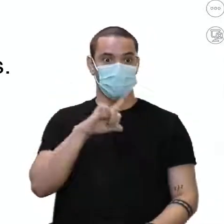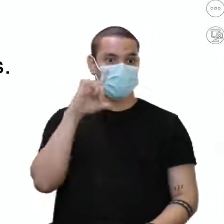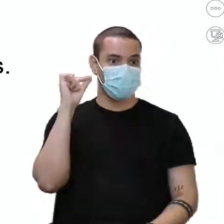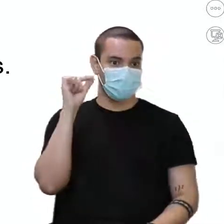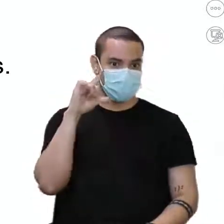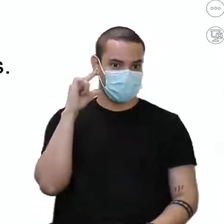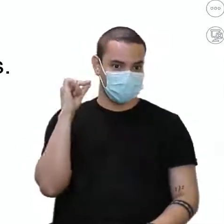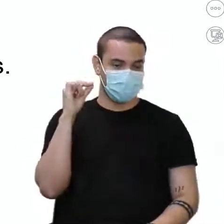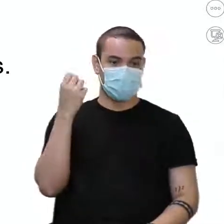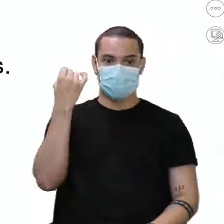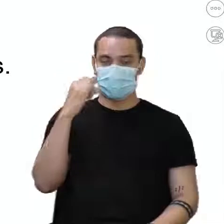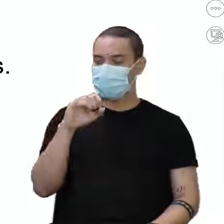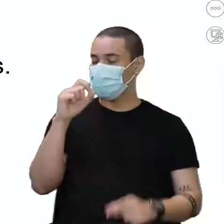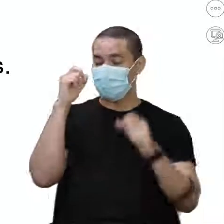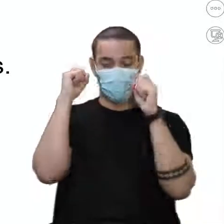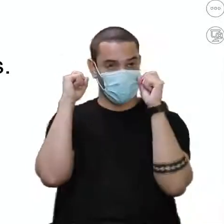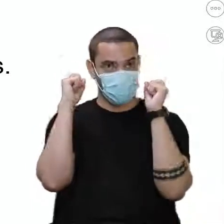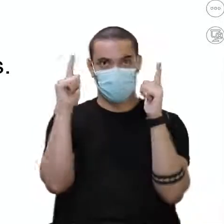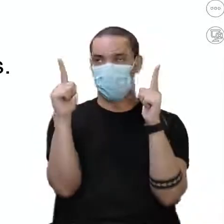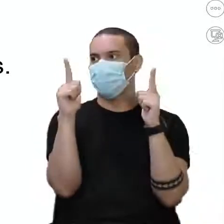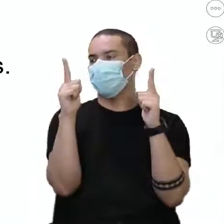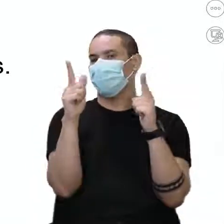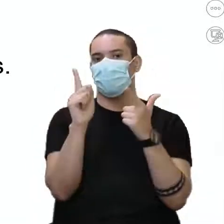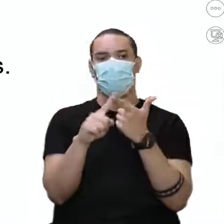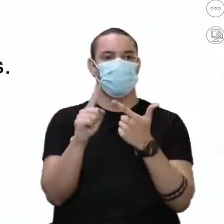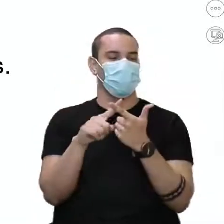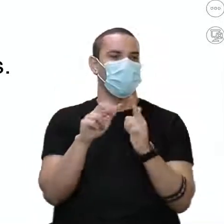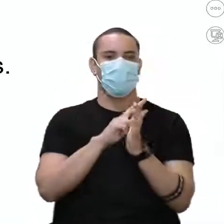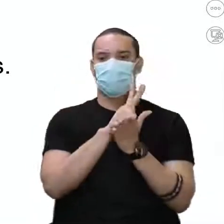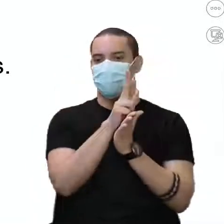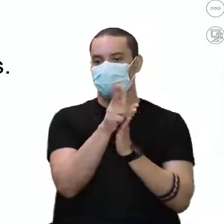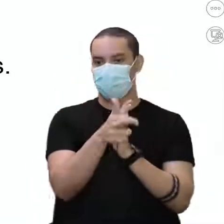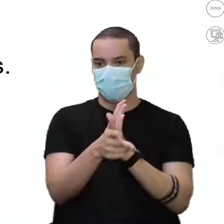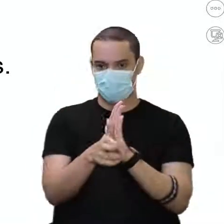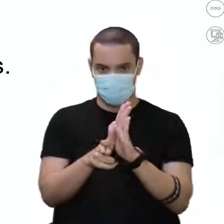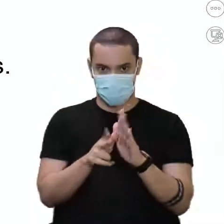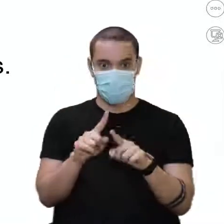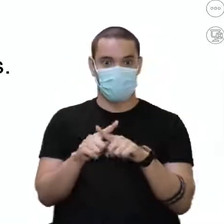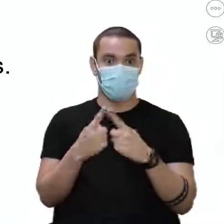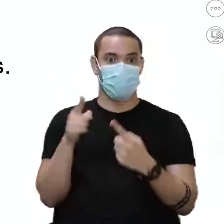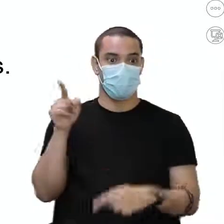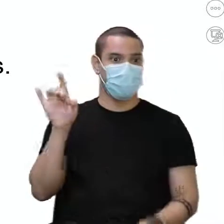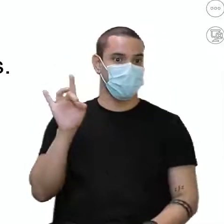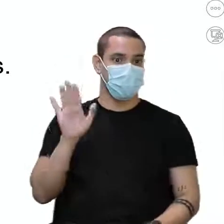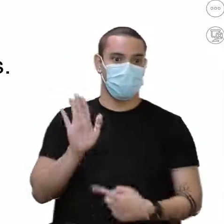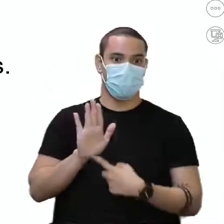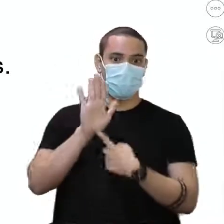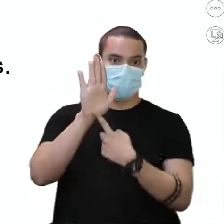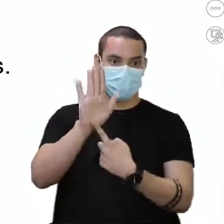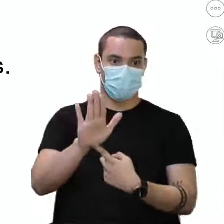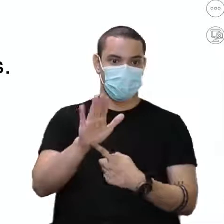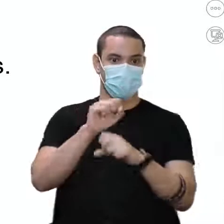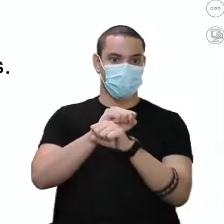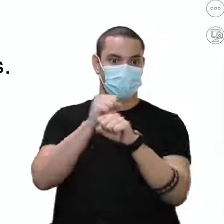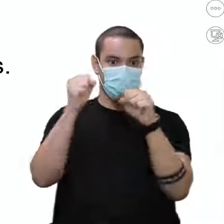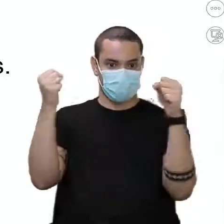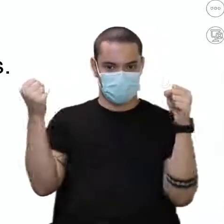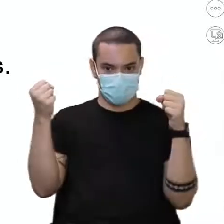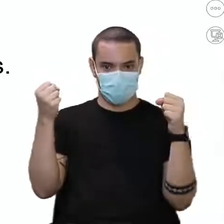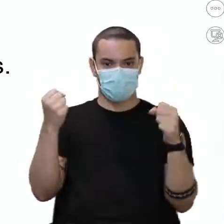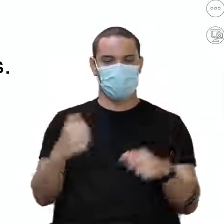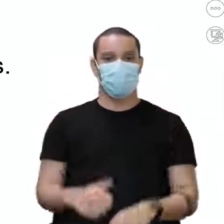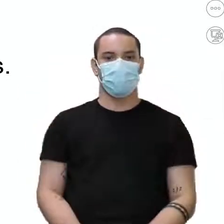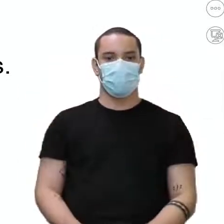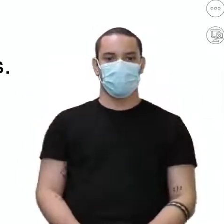rotina é essa, ser acordada pelo gato e dentre várias outras coisas, mas aqui só mostra essa questão do ser acordado por um